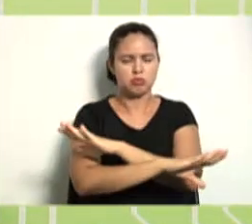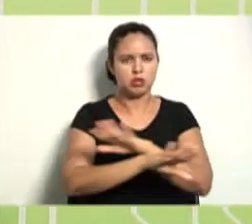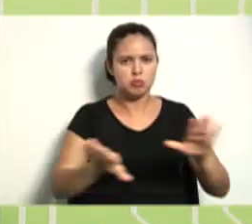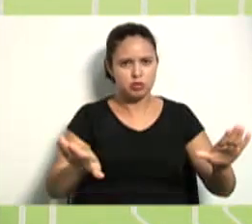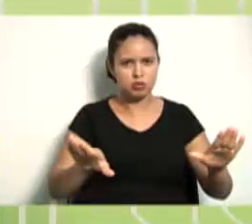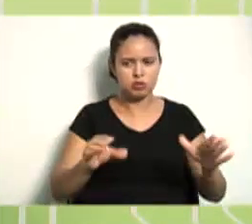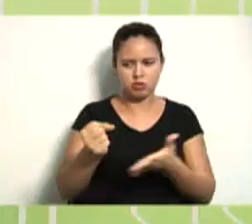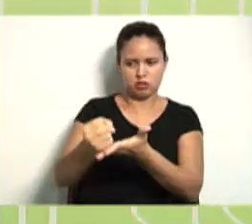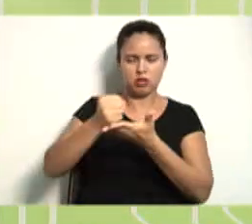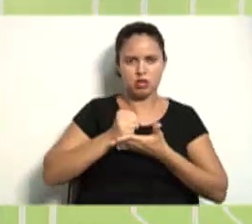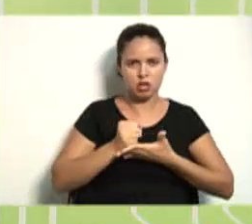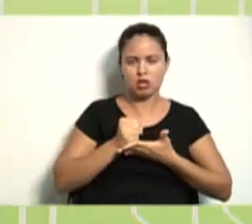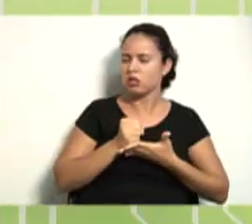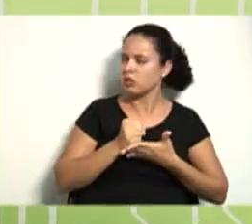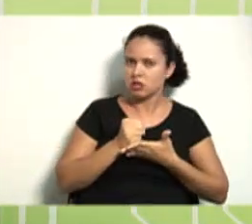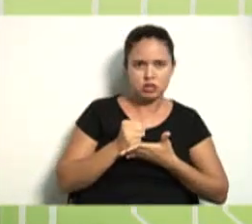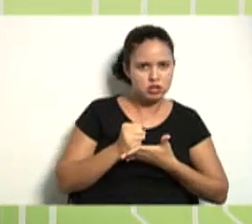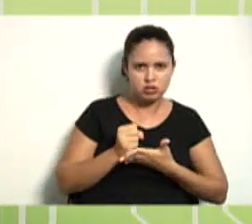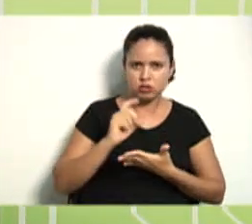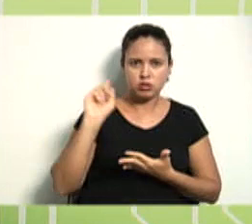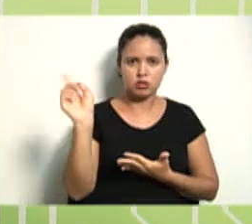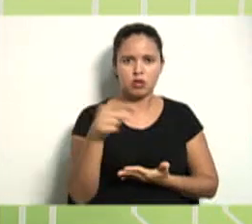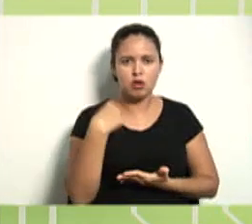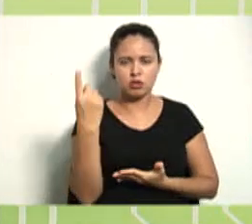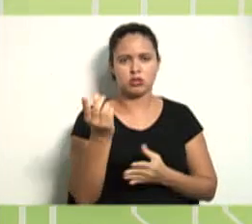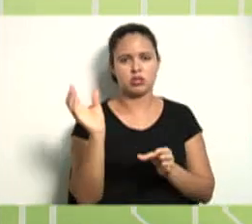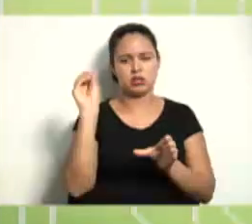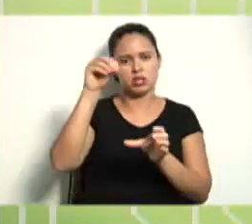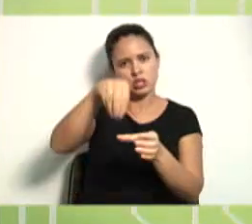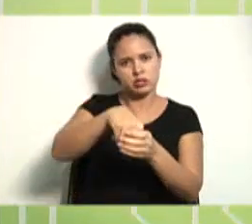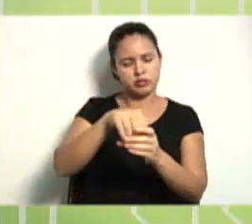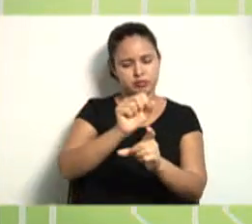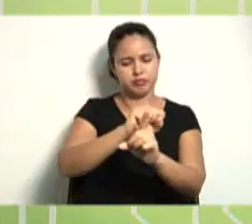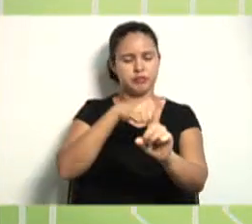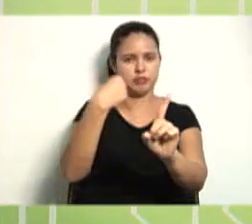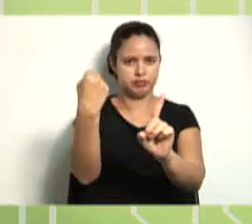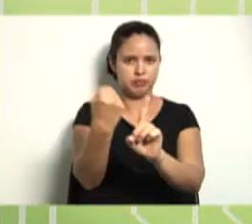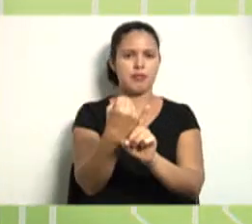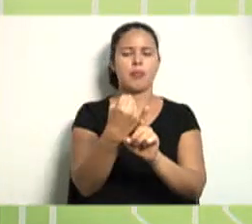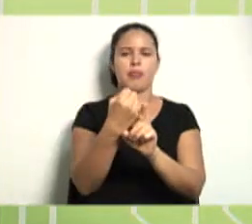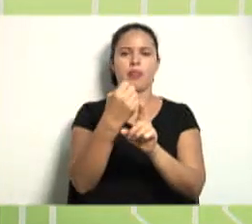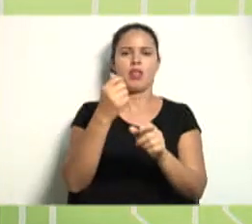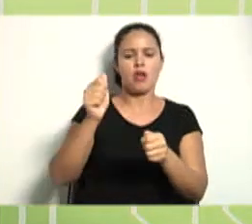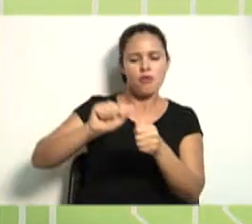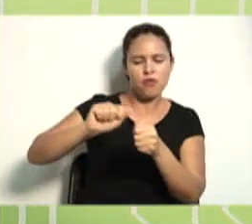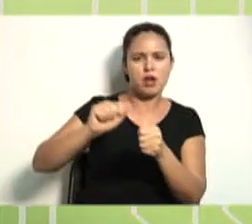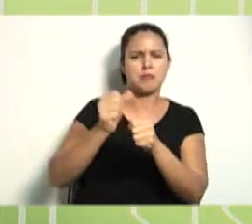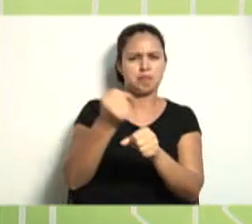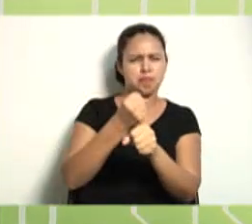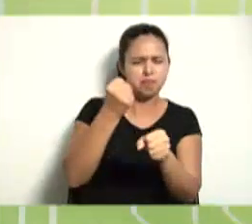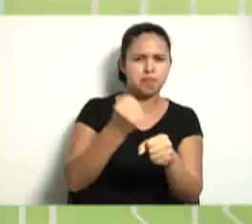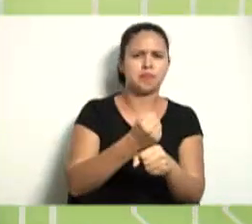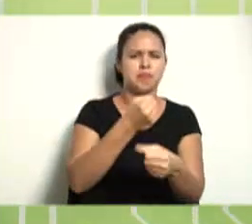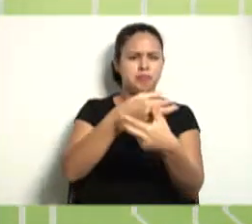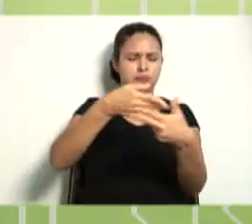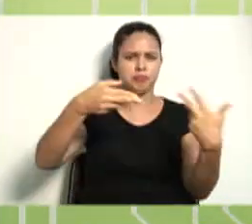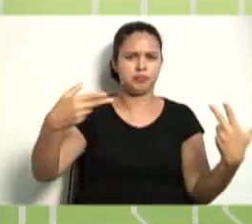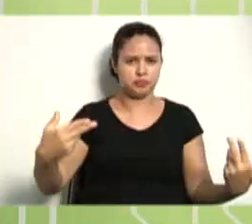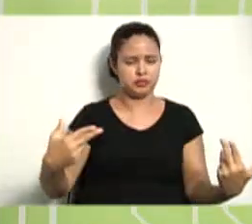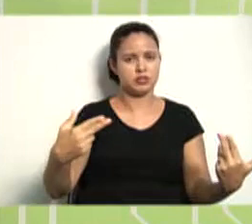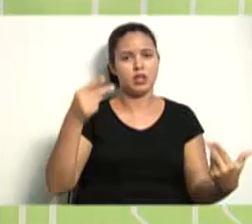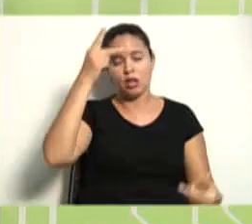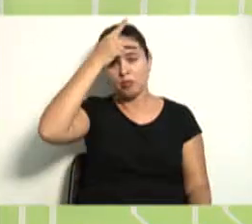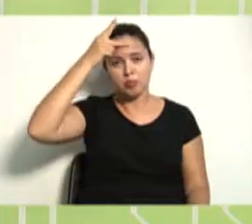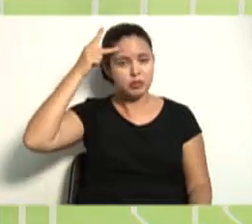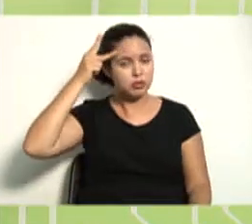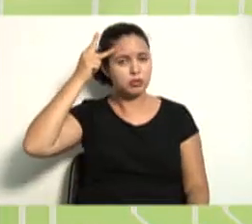na natureza. Tudo o que existe na nossa sociedade, na nossa civilização, foi resultado da ação do homem.